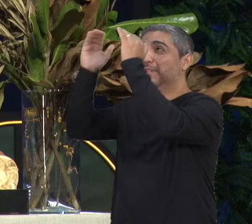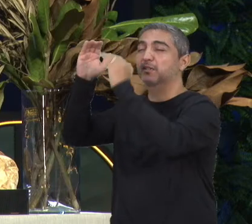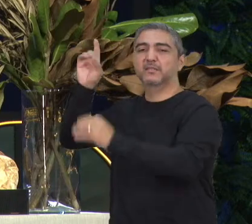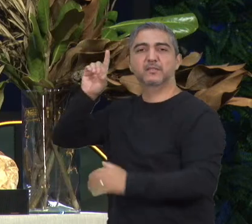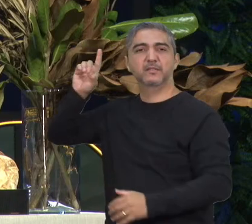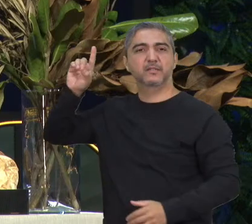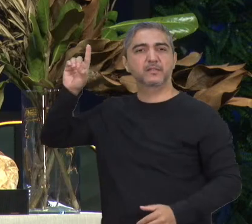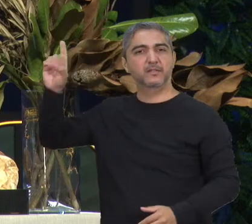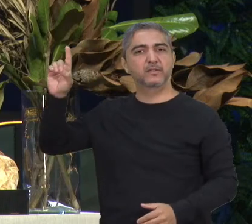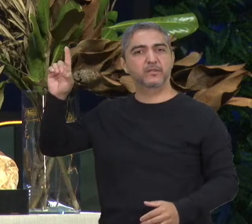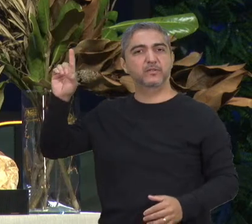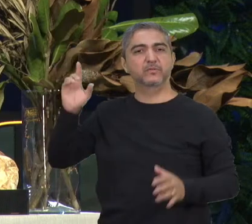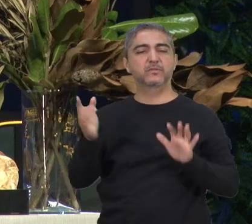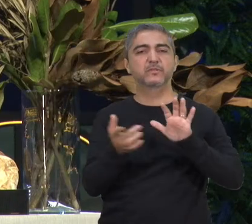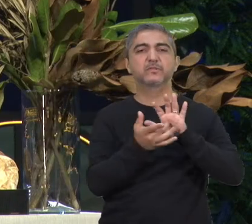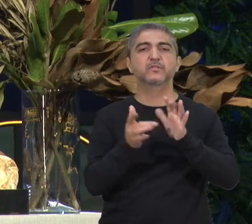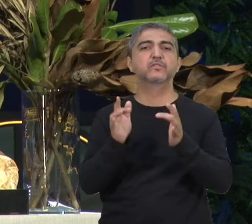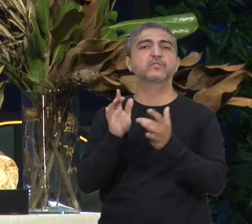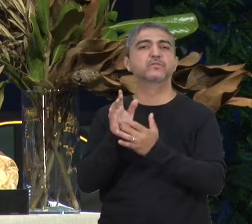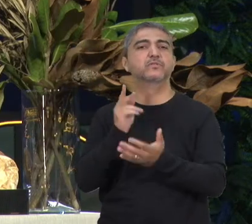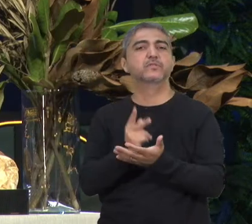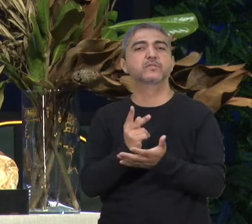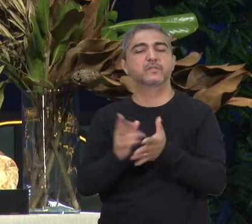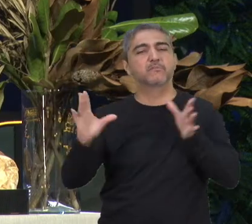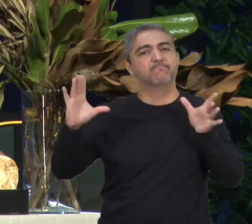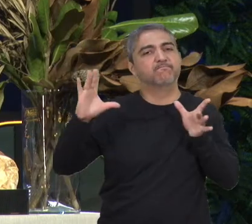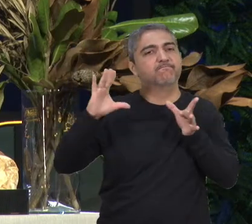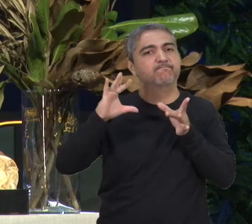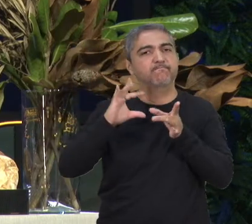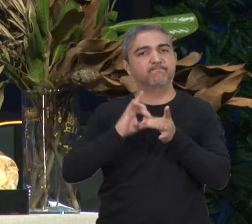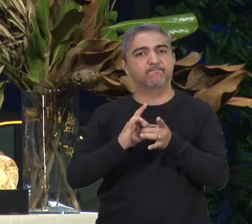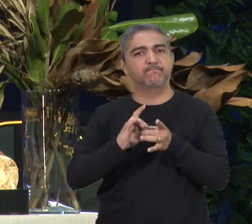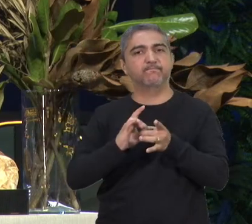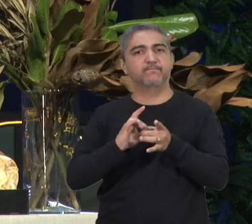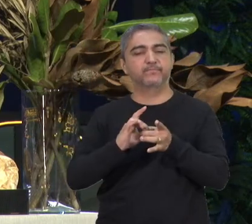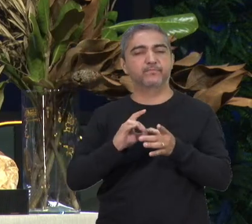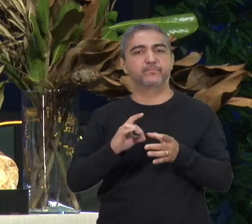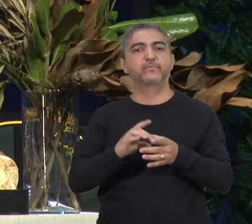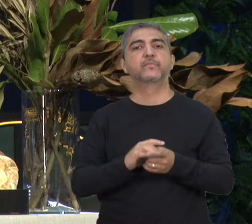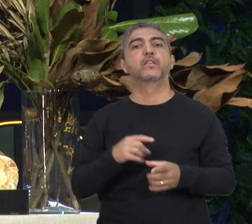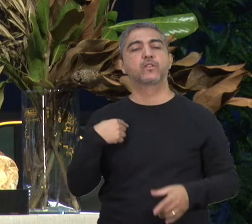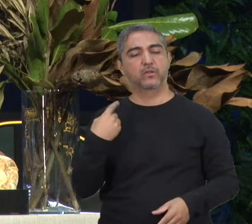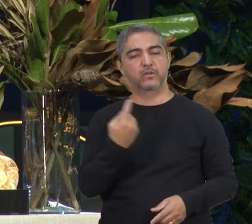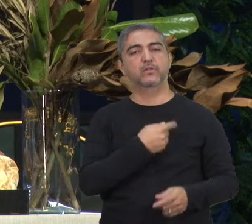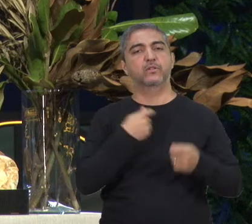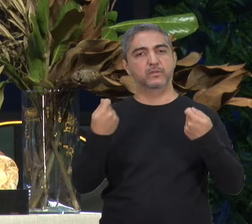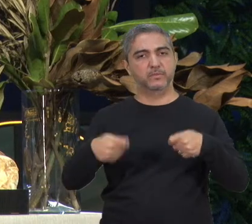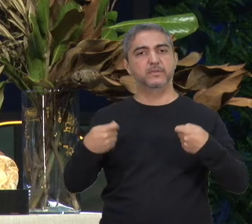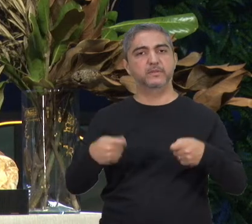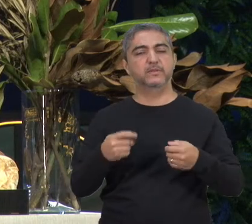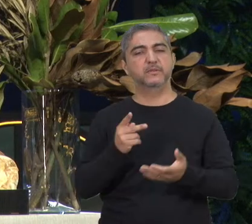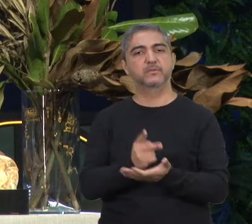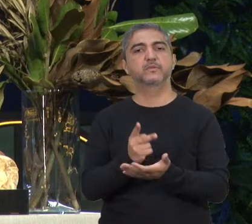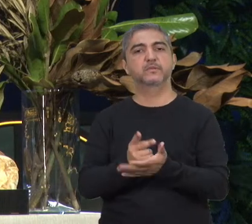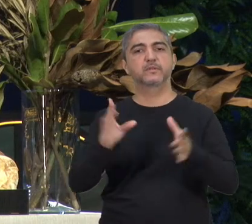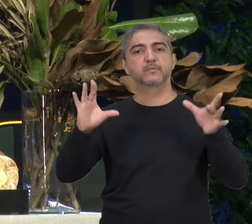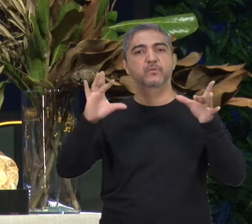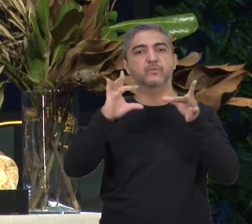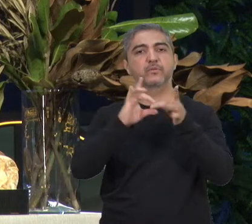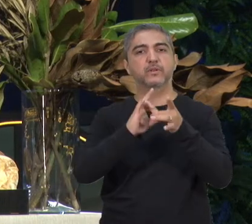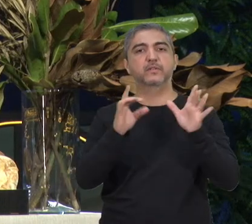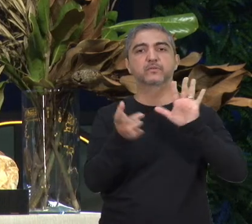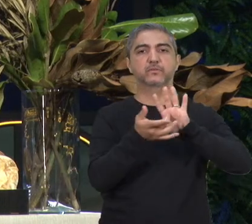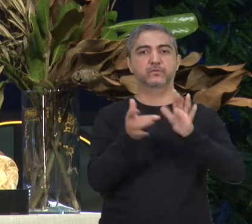de sua vida, é disso que se trata. Então, nós vamos agora pegar o nosso